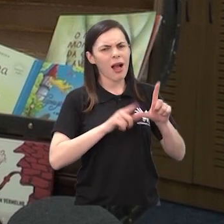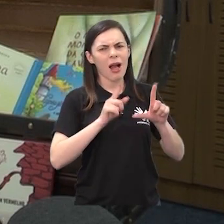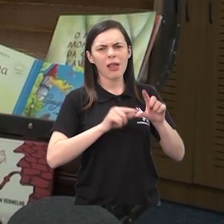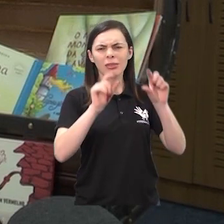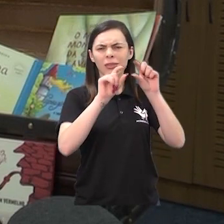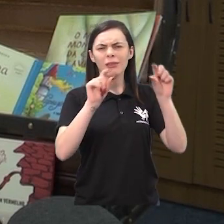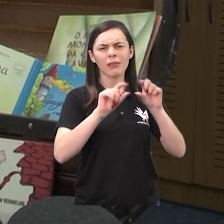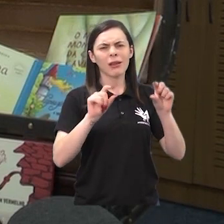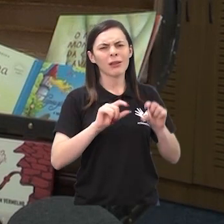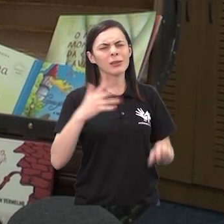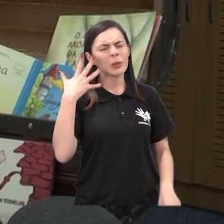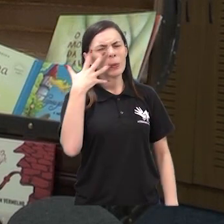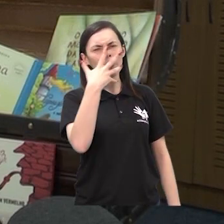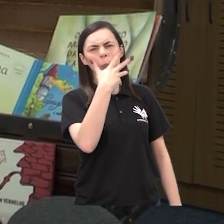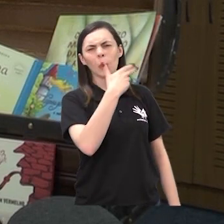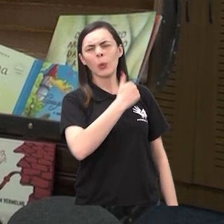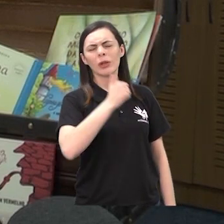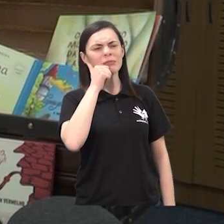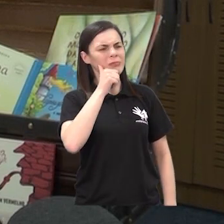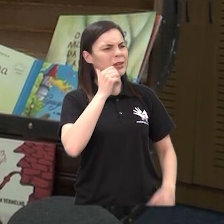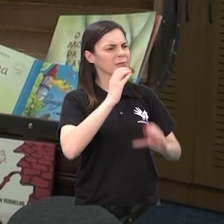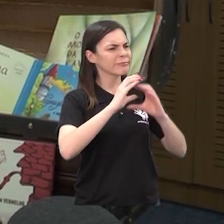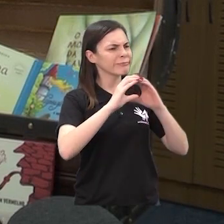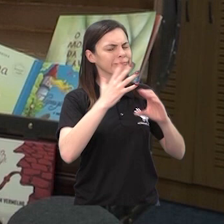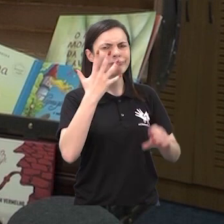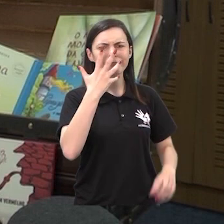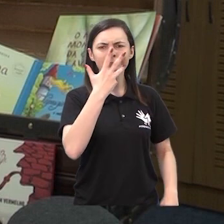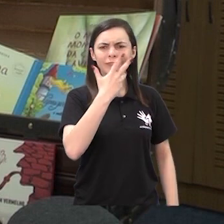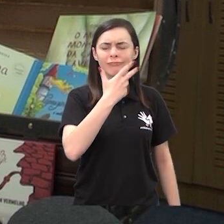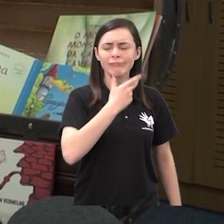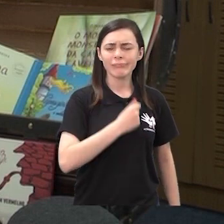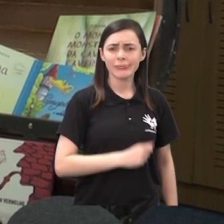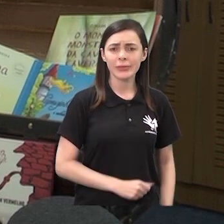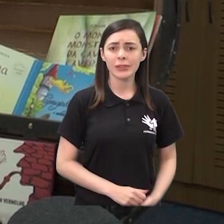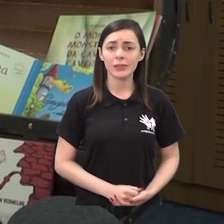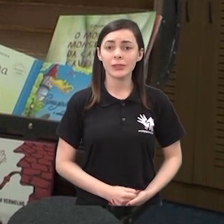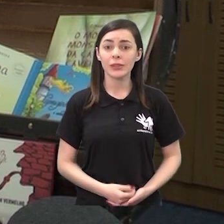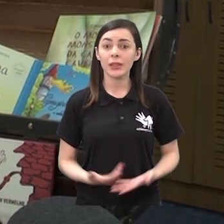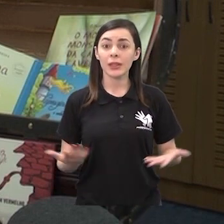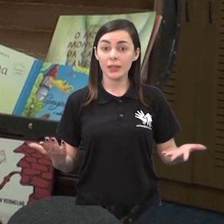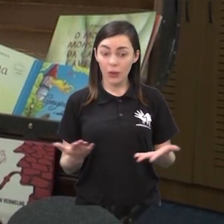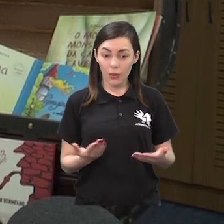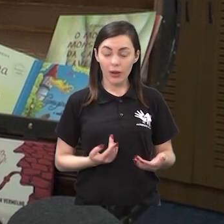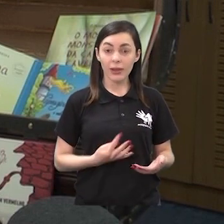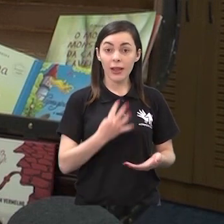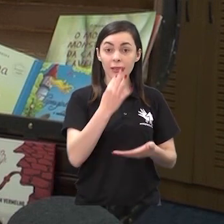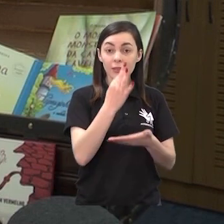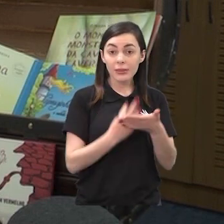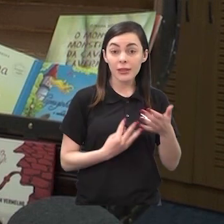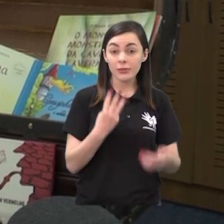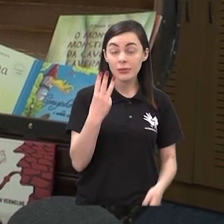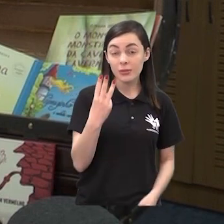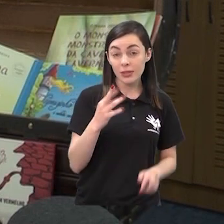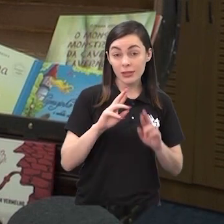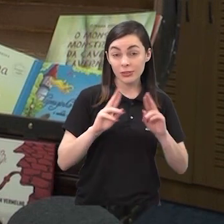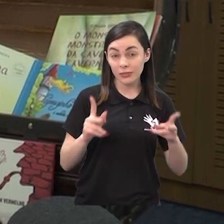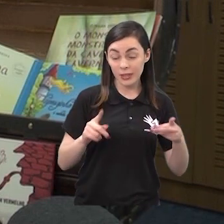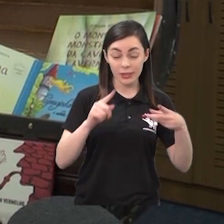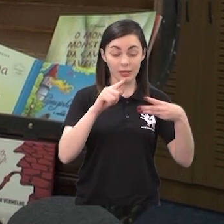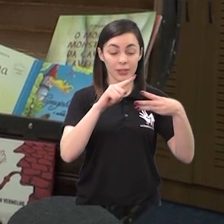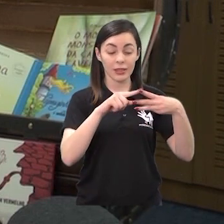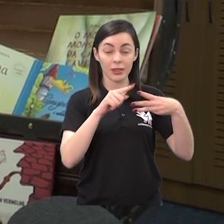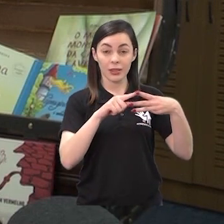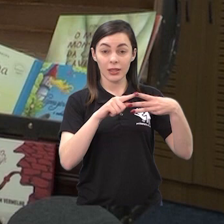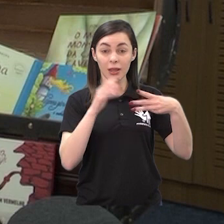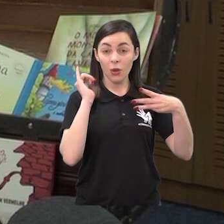né? Ainda mais com a interpretação da Dalva de Oliveira. Gente, a gente falou agora de três textos diferentes. Um conto, que é o Ari